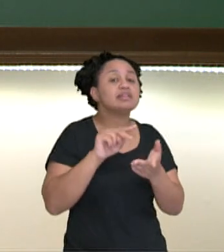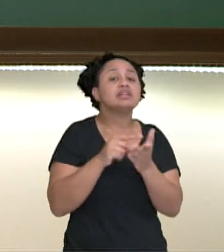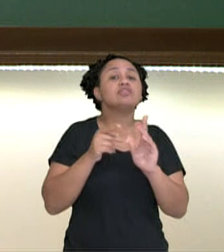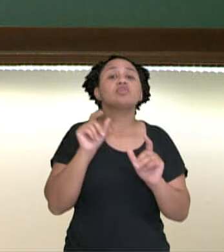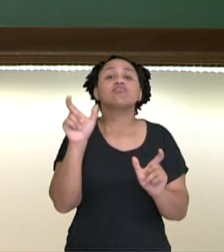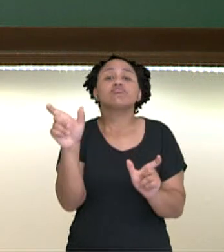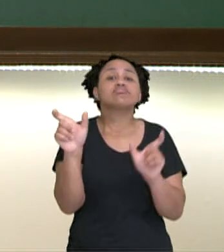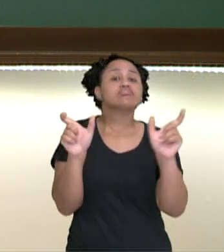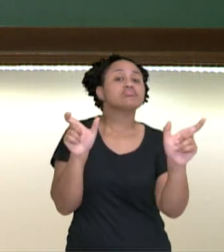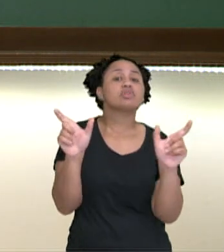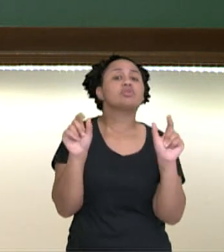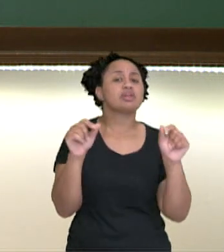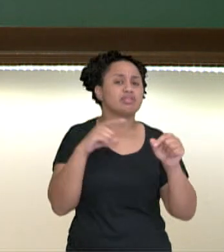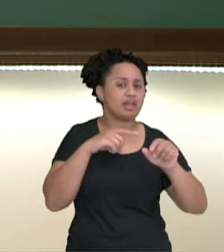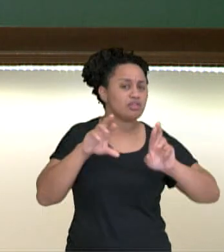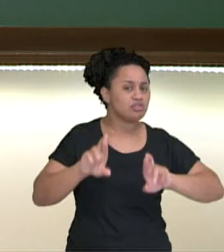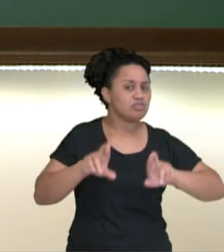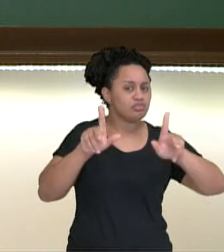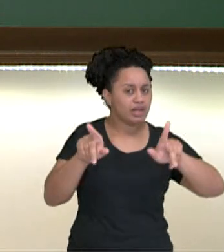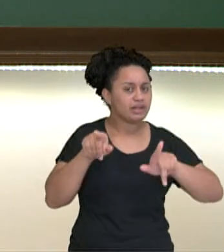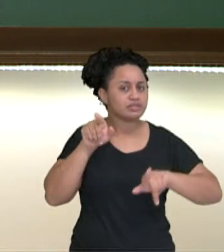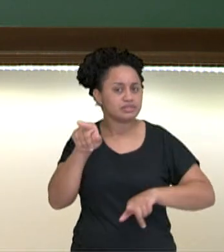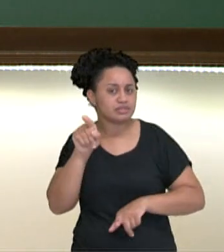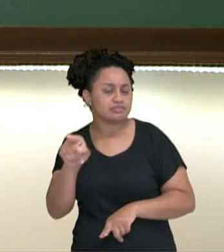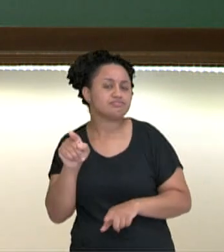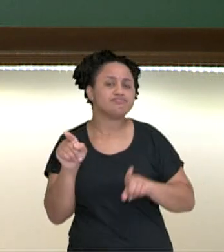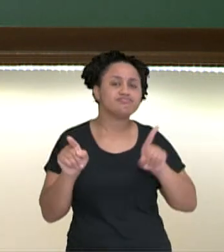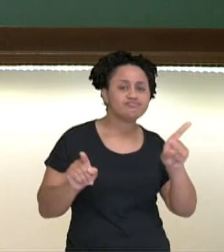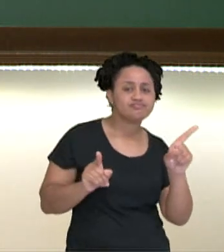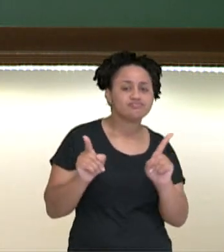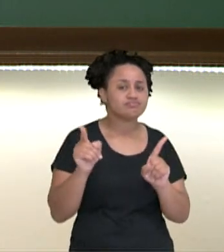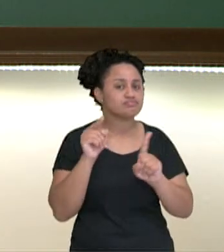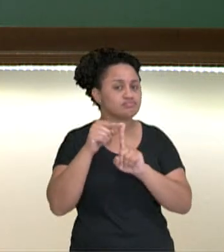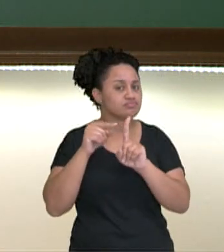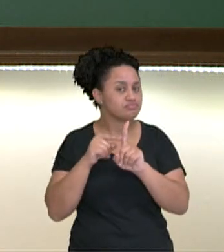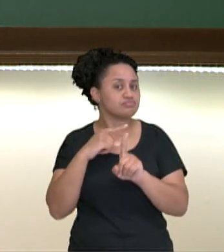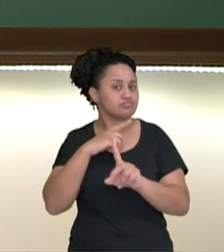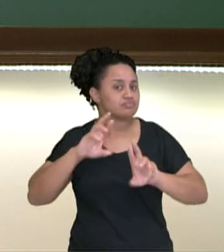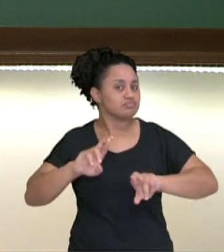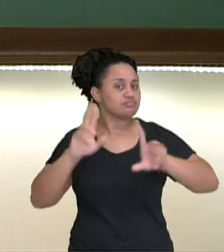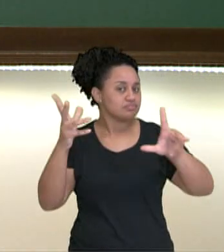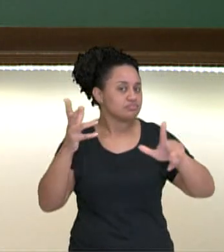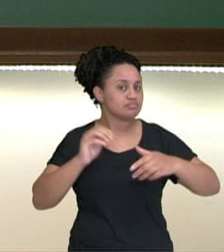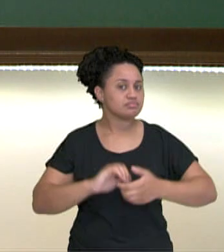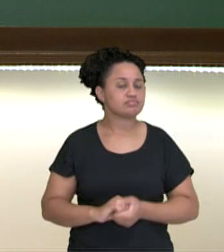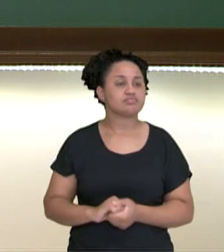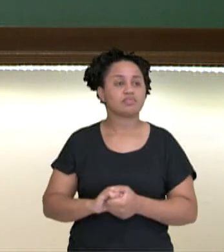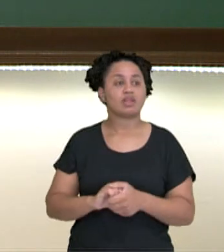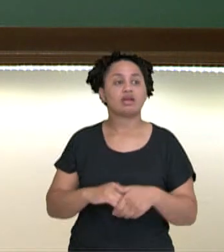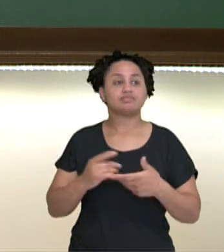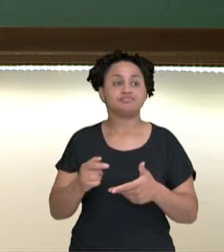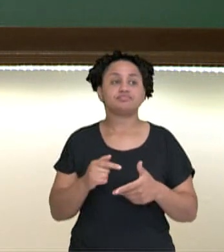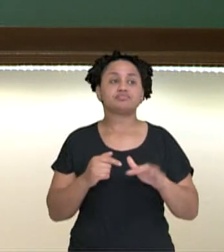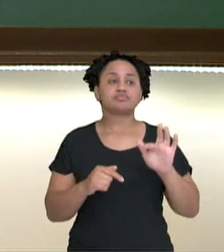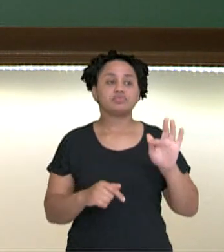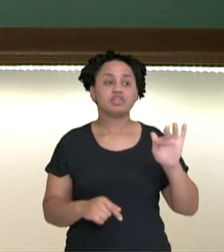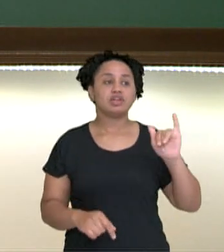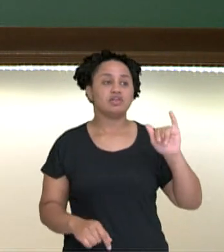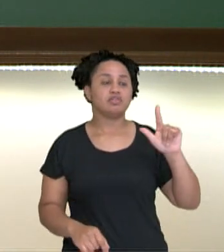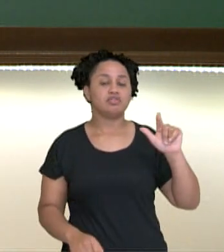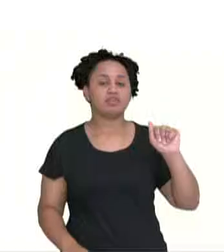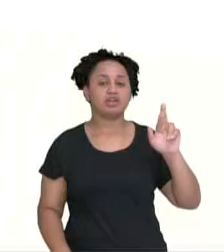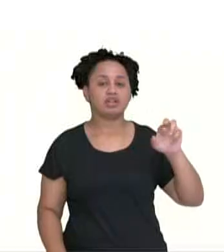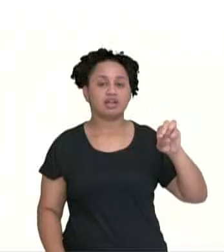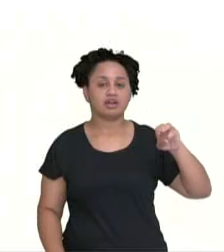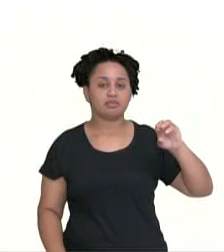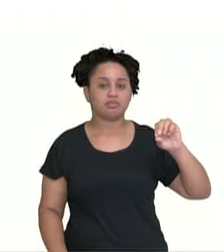Existe diferenciação entre sinfônico e filarmônico? O termo filarmônico aparece nas orquestras